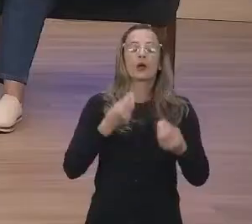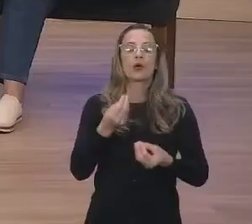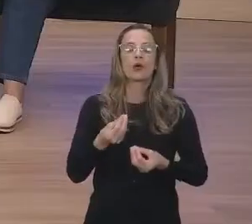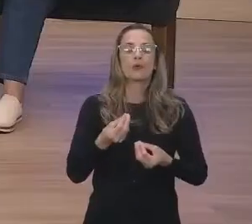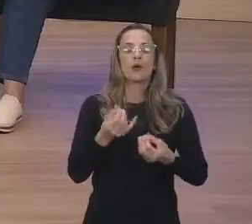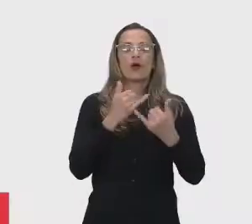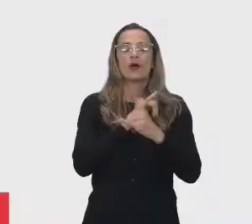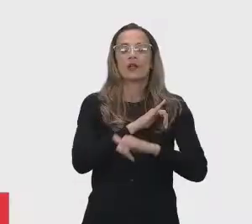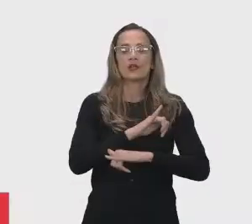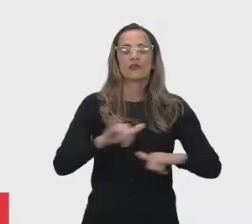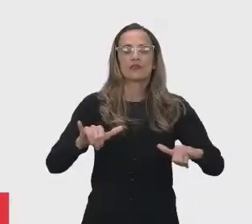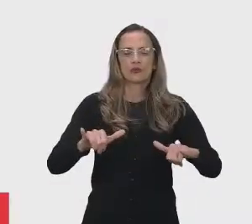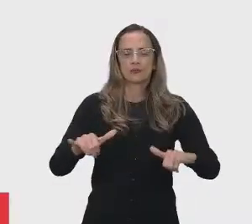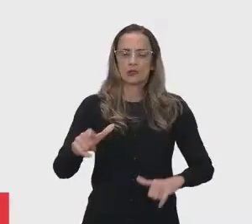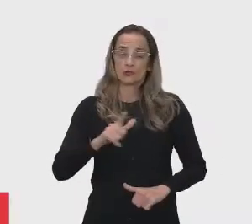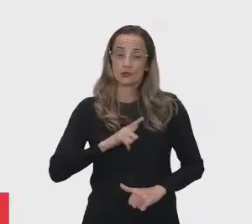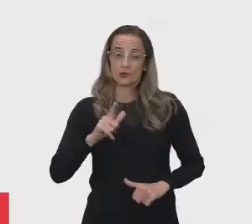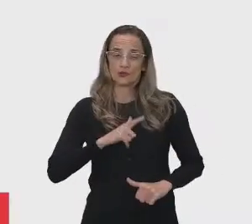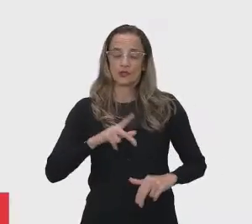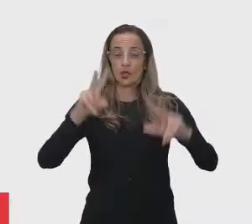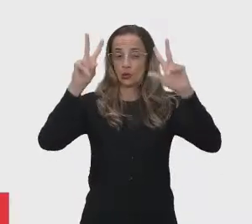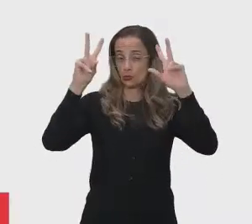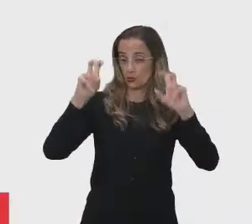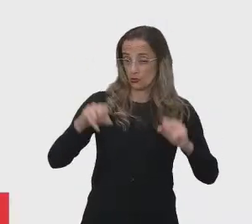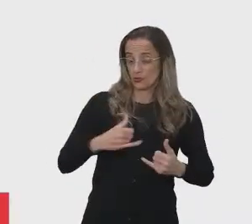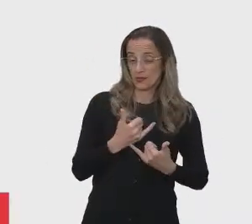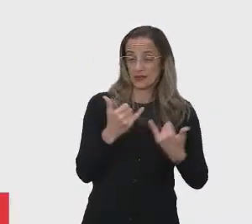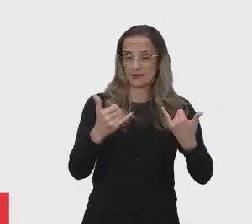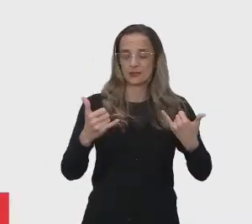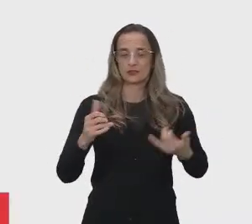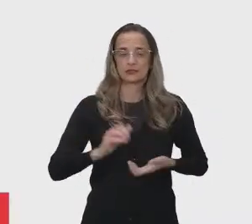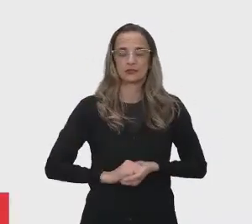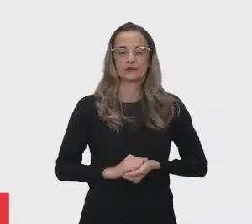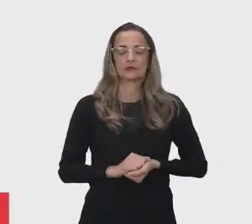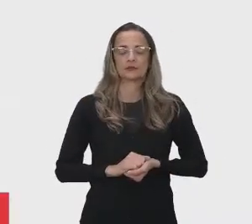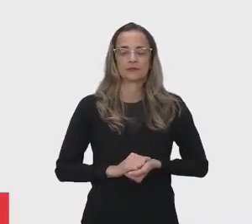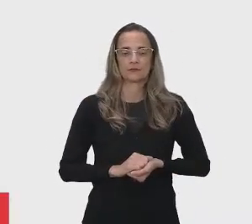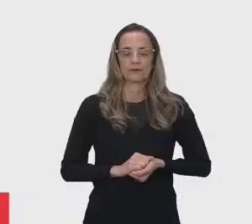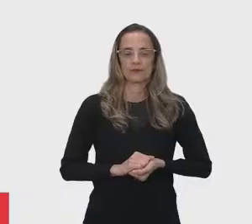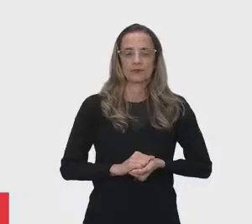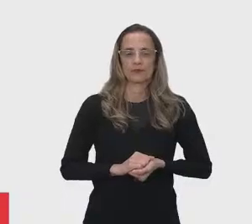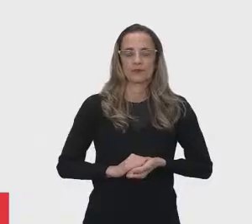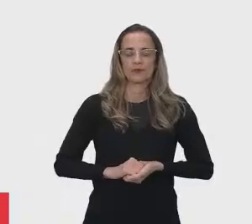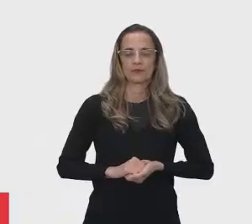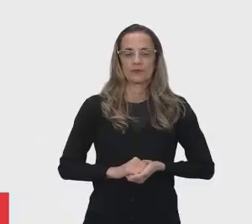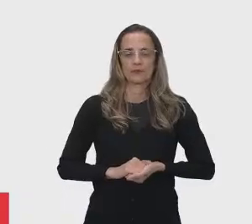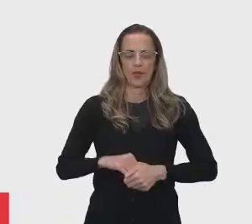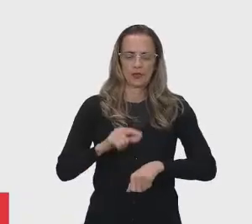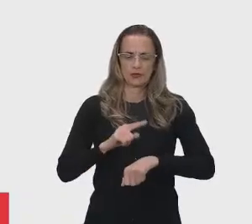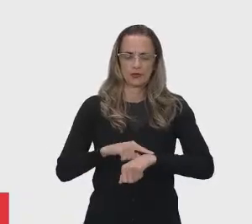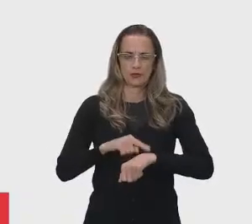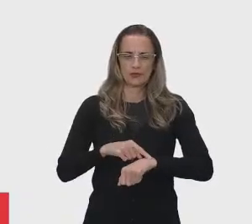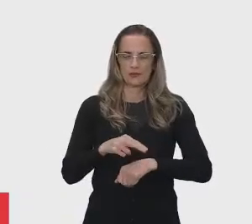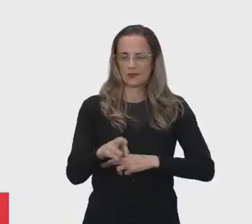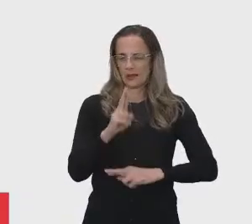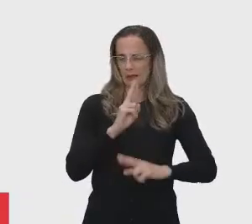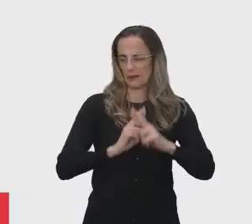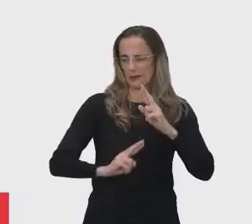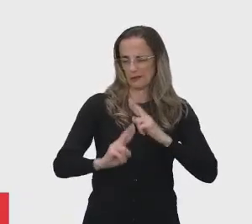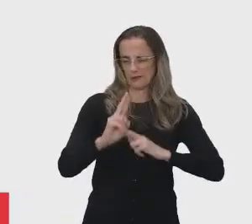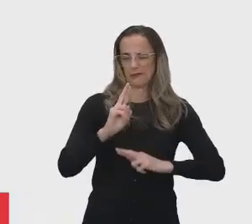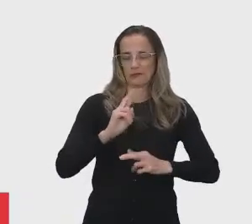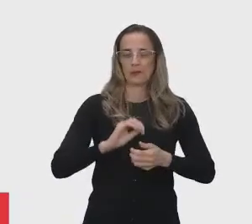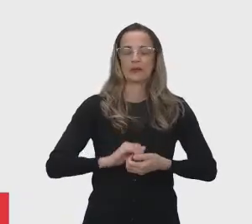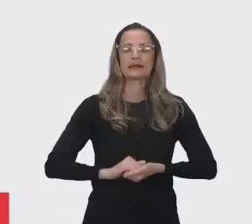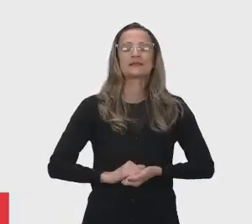informações atualizadas sobre energia? Vamos deixar um tempinho? Quer esperar um pouquinho? Quer ver